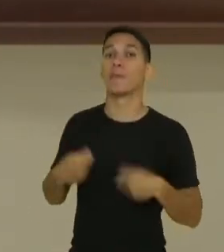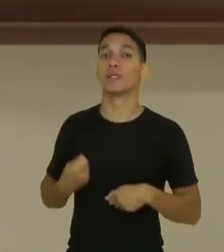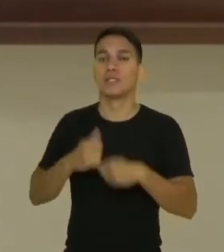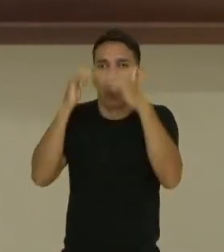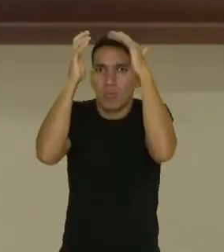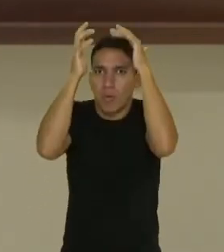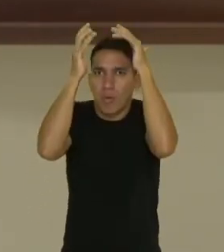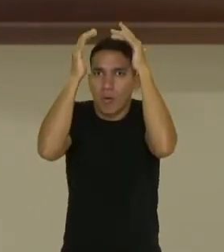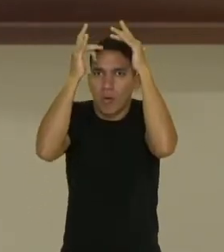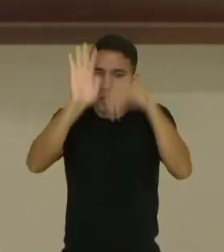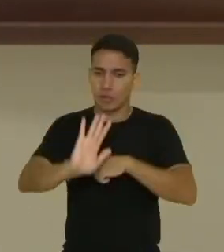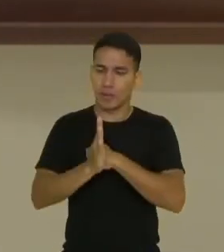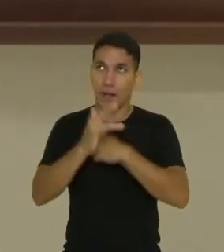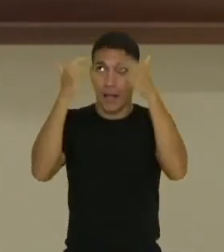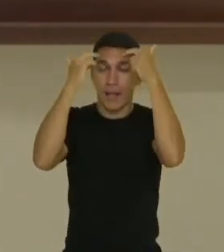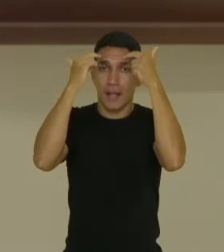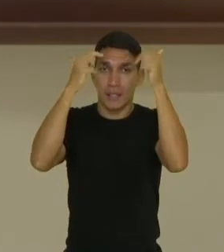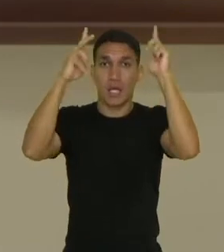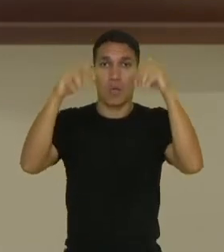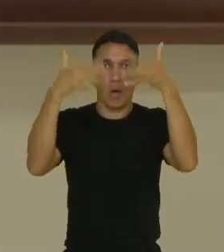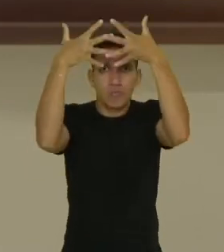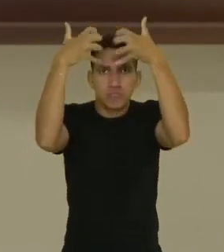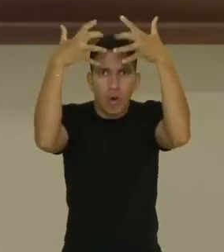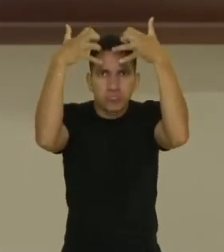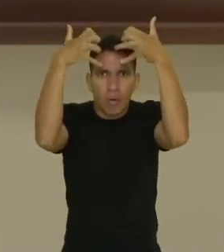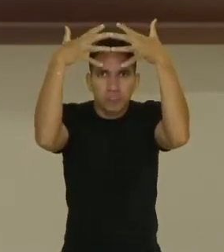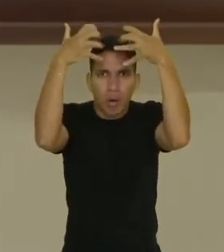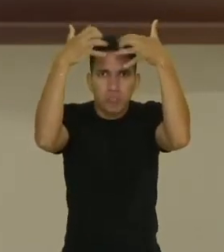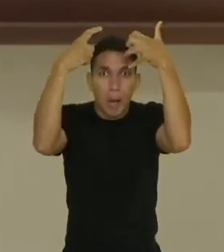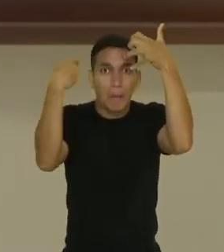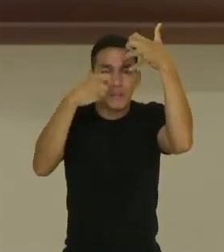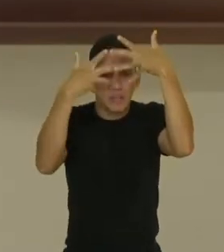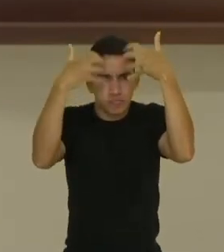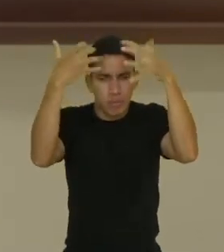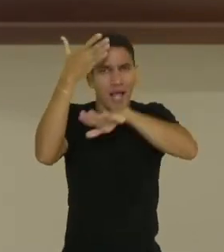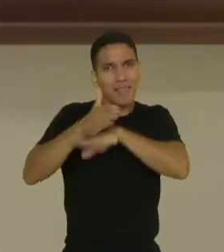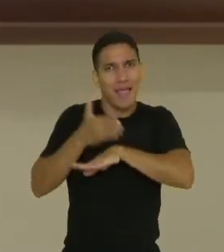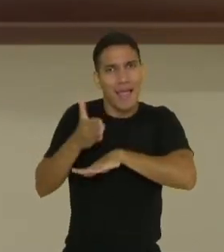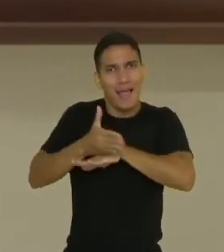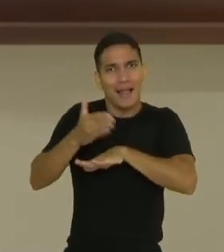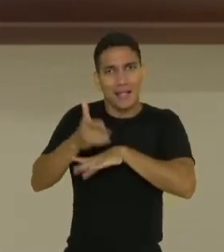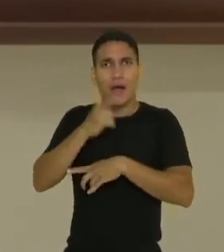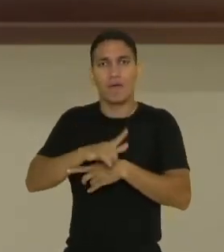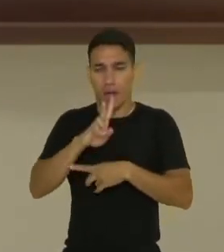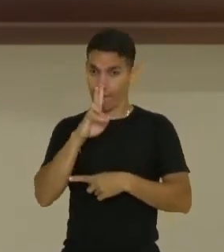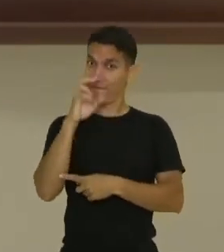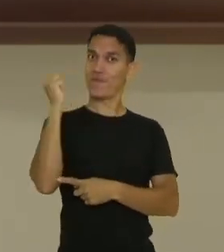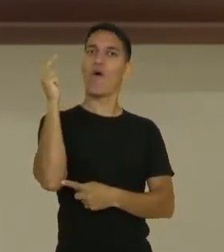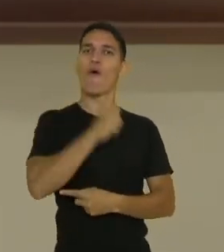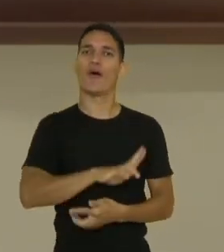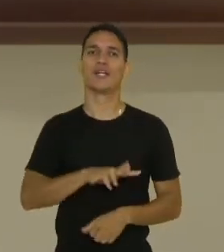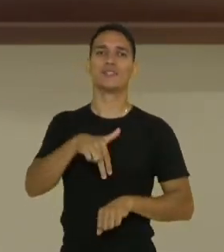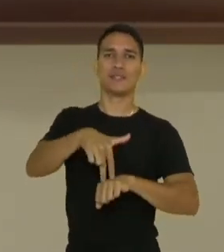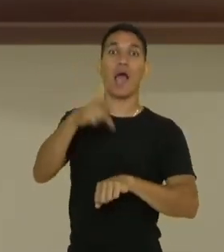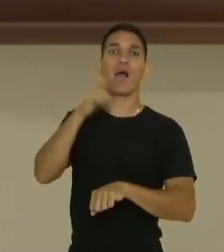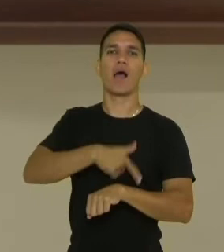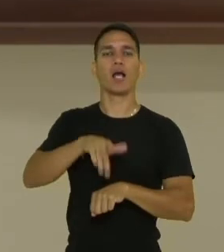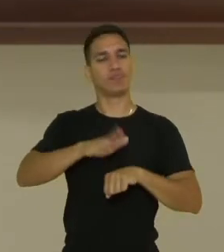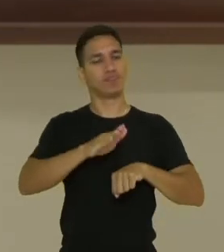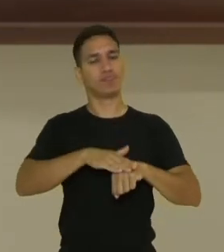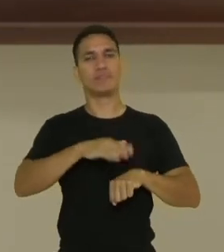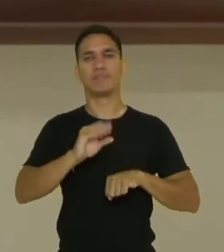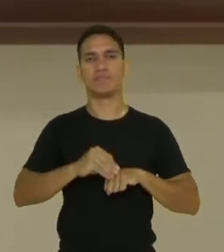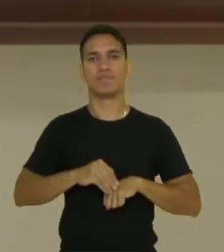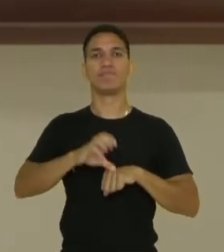O cérebro é como se fosse um músculo, né? Tem que ser constantemente fortalecido. E a partir daí eu tenho uma autonomia do